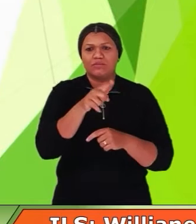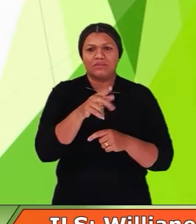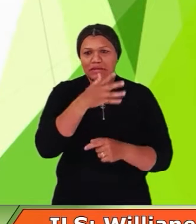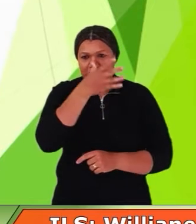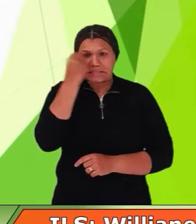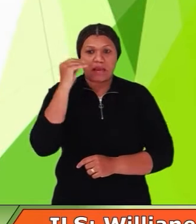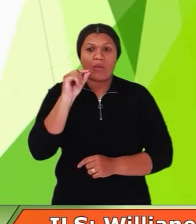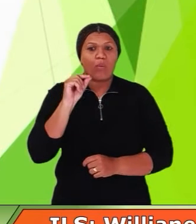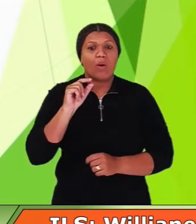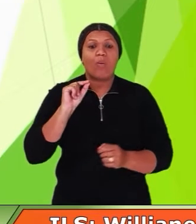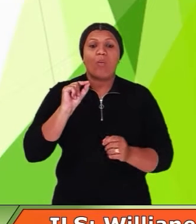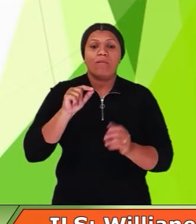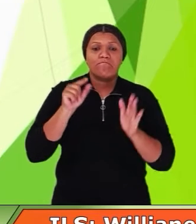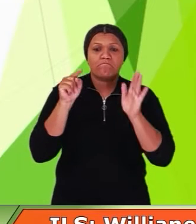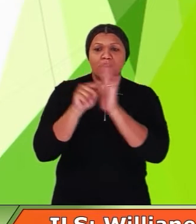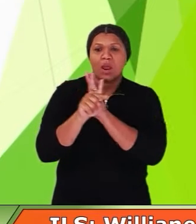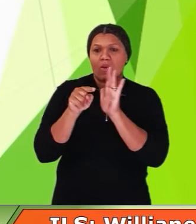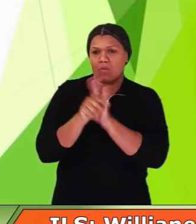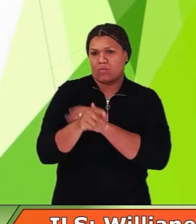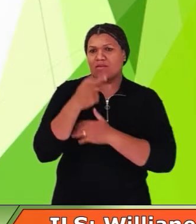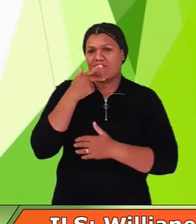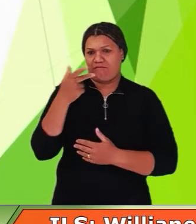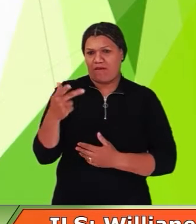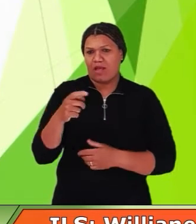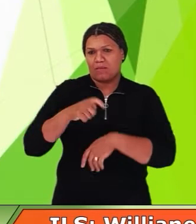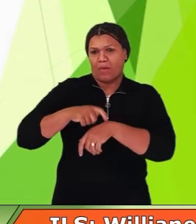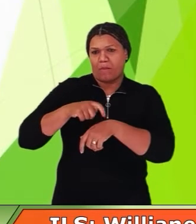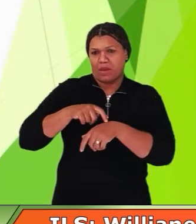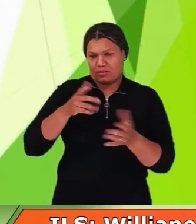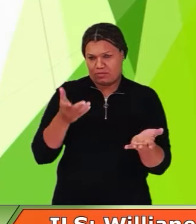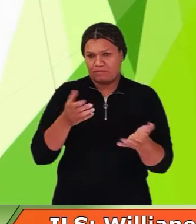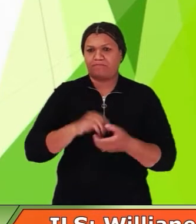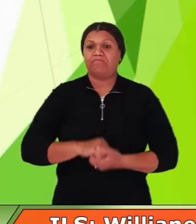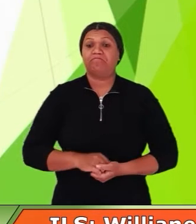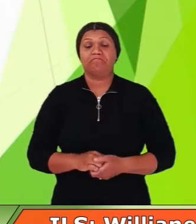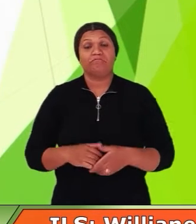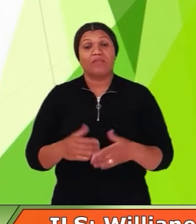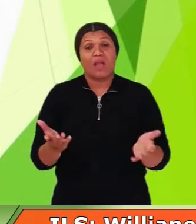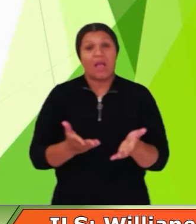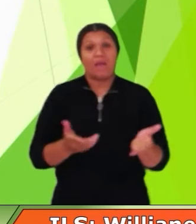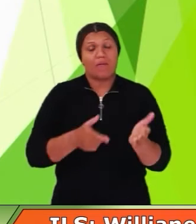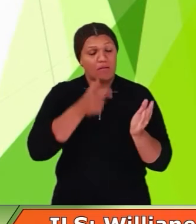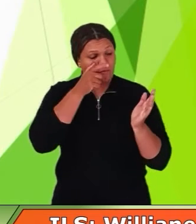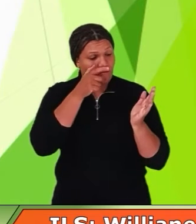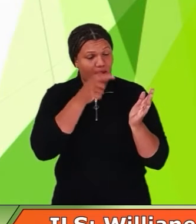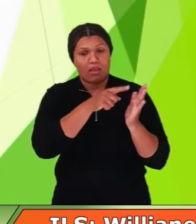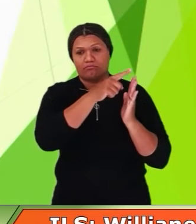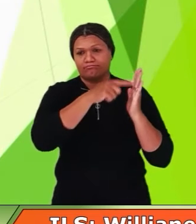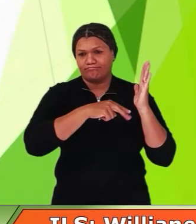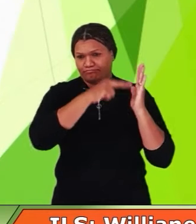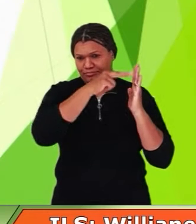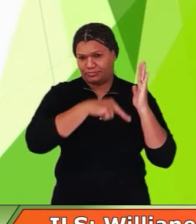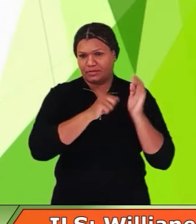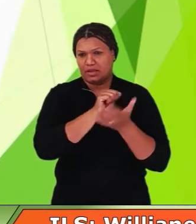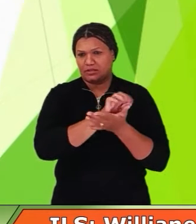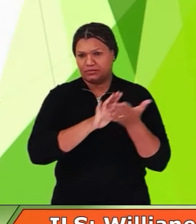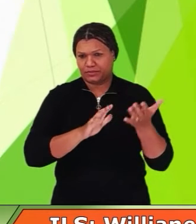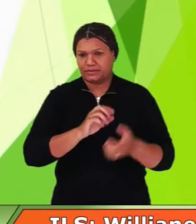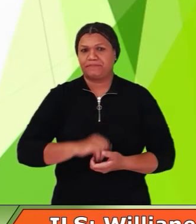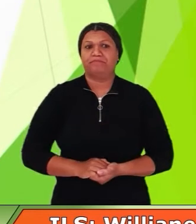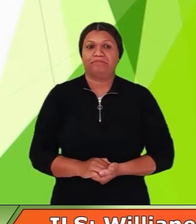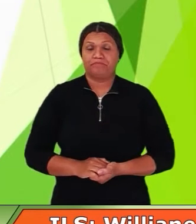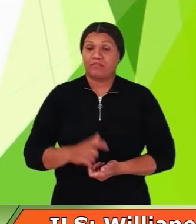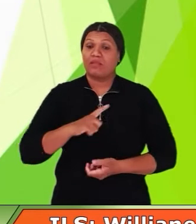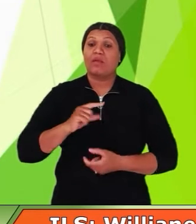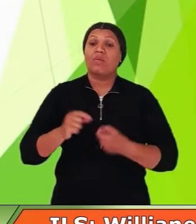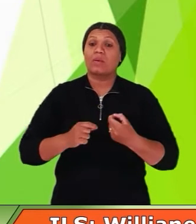enunciado cobra lá na questão vamos Observar isso então em uma atividade nós temos aqui um